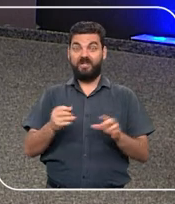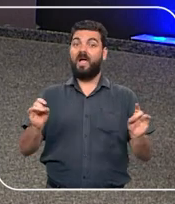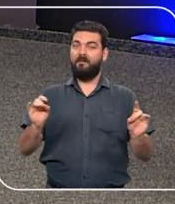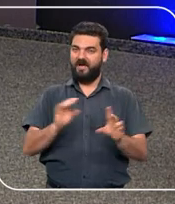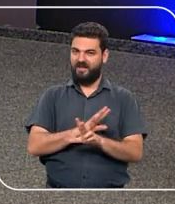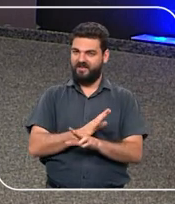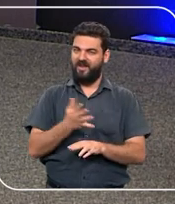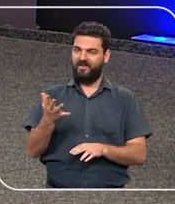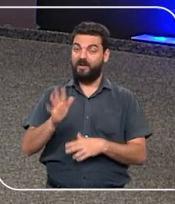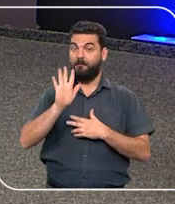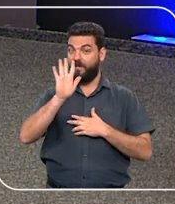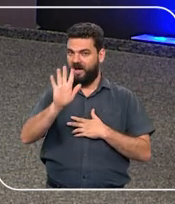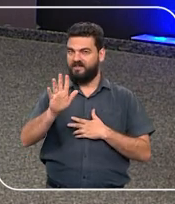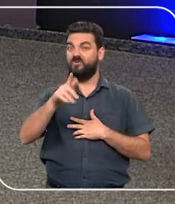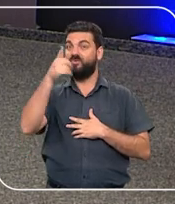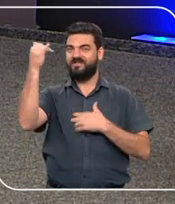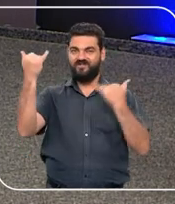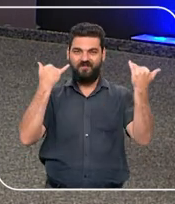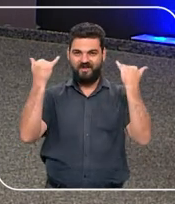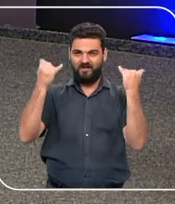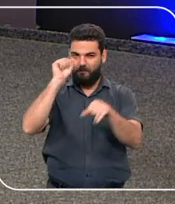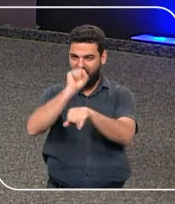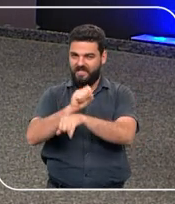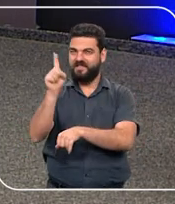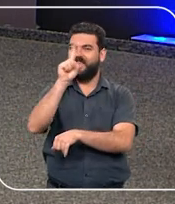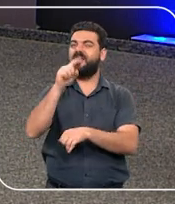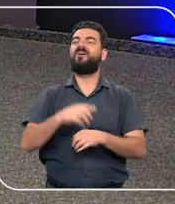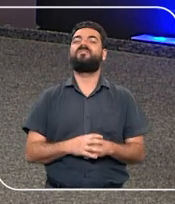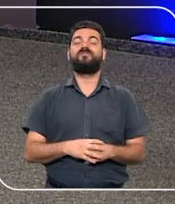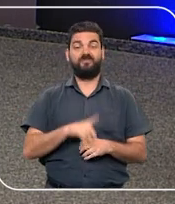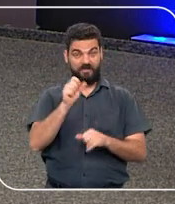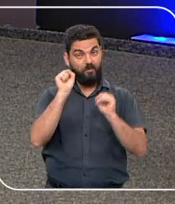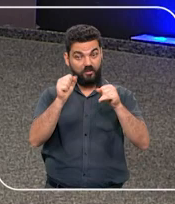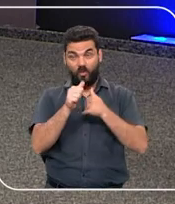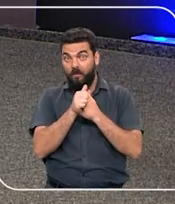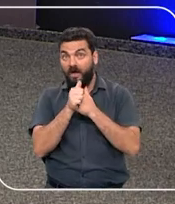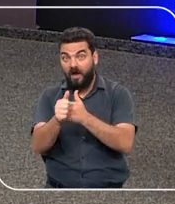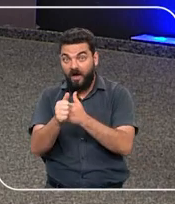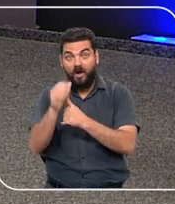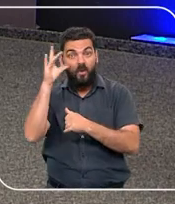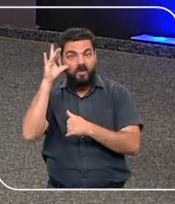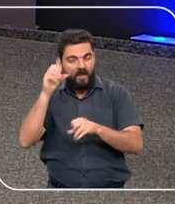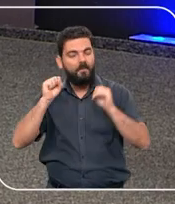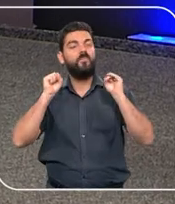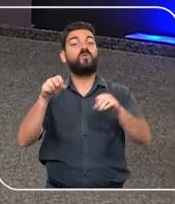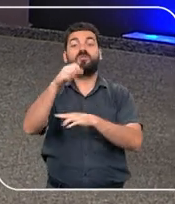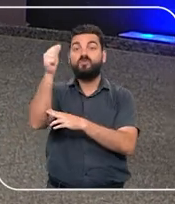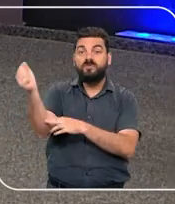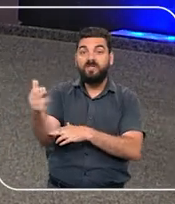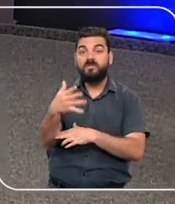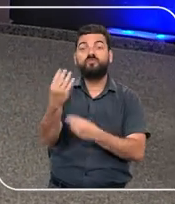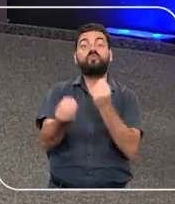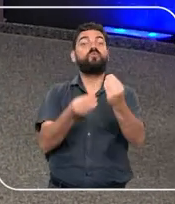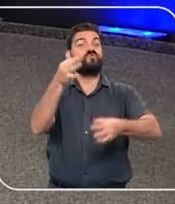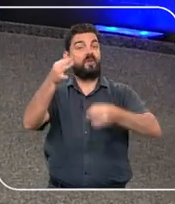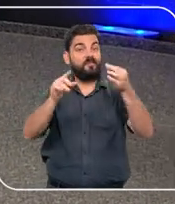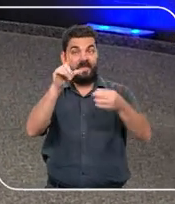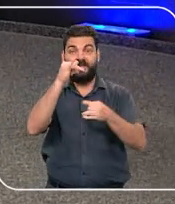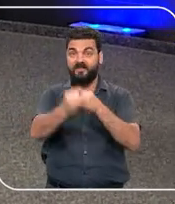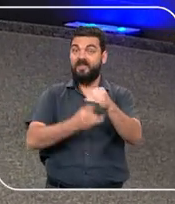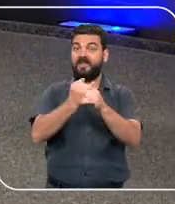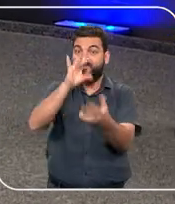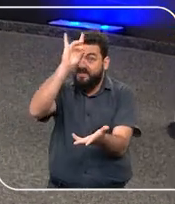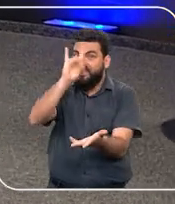edição do STJ notícias mas as informações Não Param por aqui você continua por dentro das atualizações do